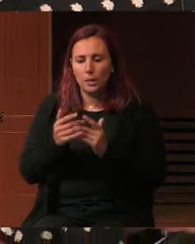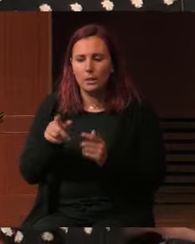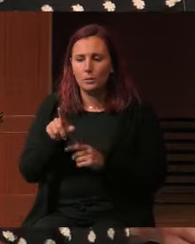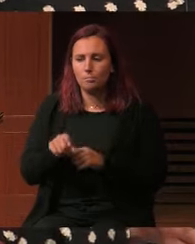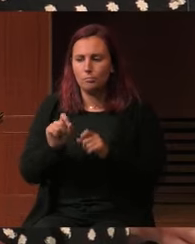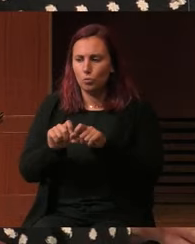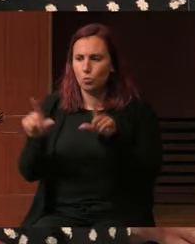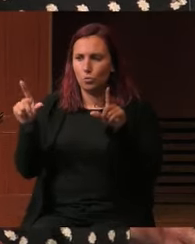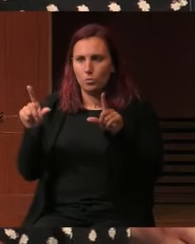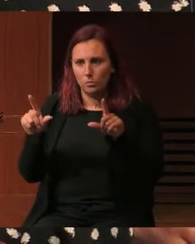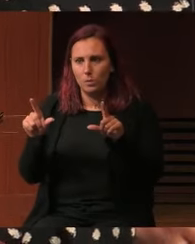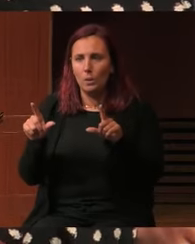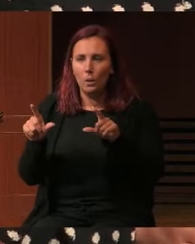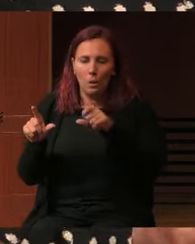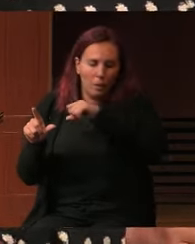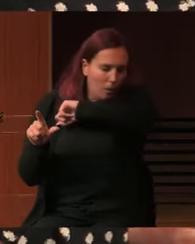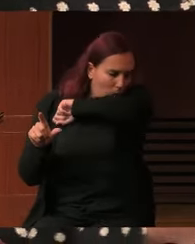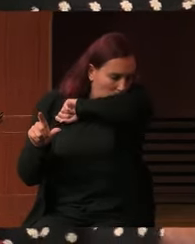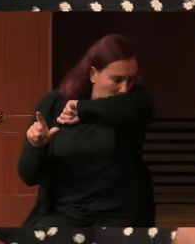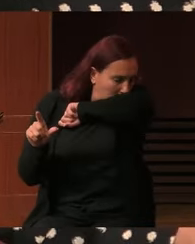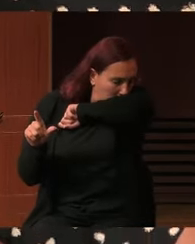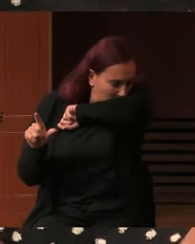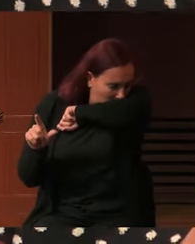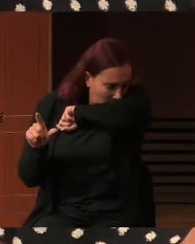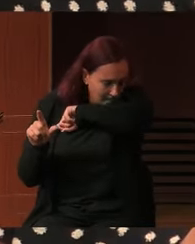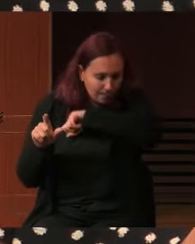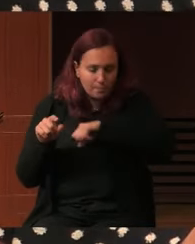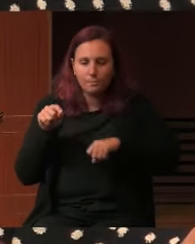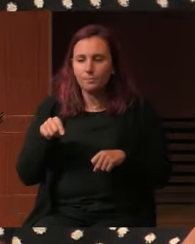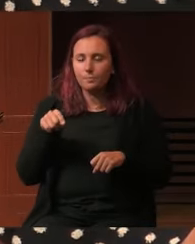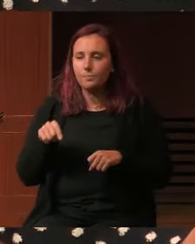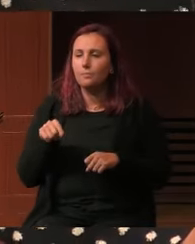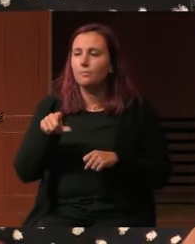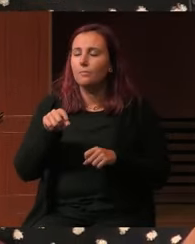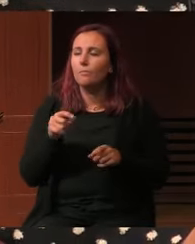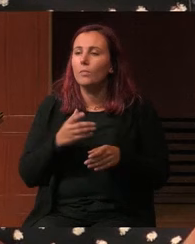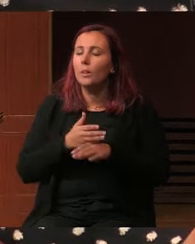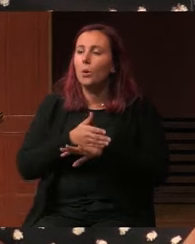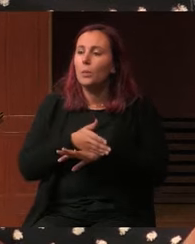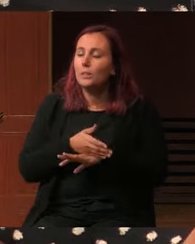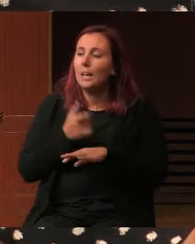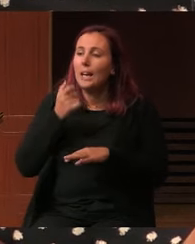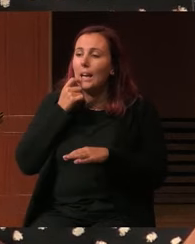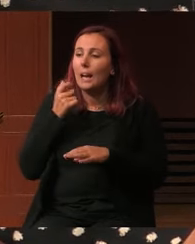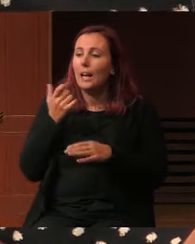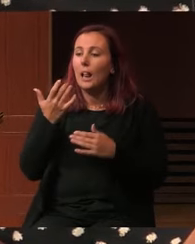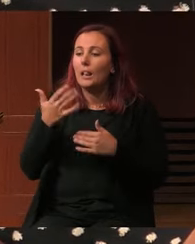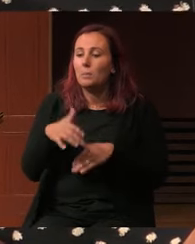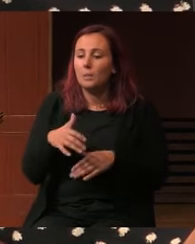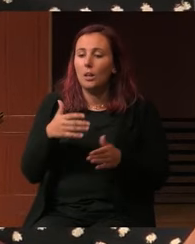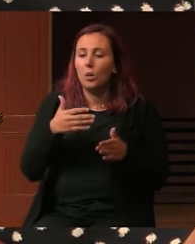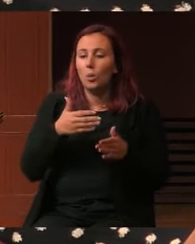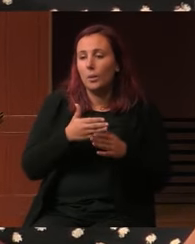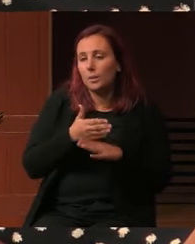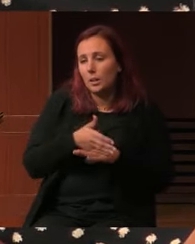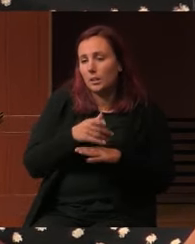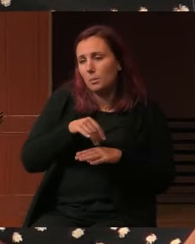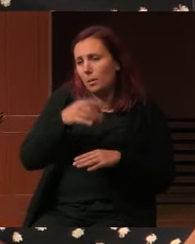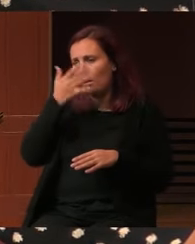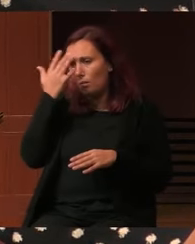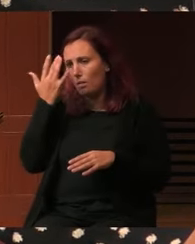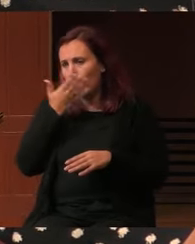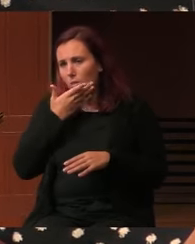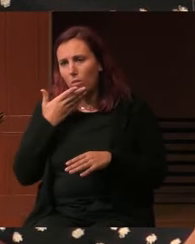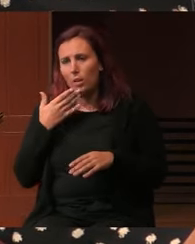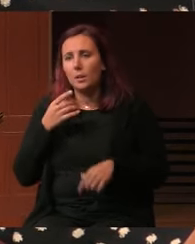e, portanto, para além disso, vamos pensar também que o acesso para quem tem limitações de acesso também é mais fácil.